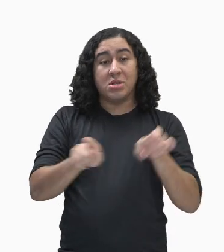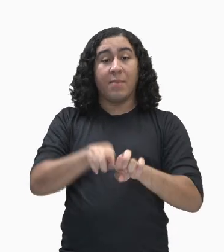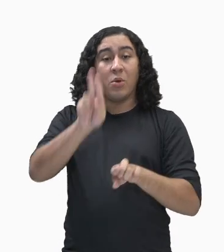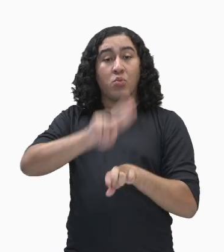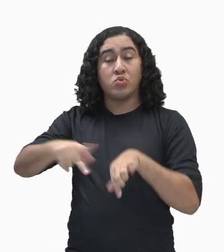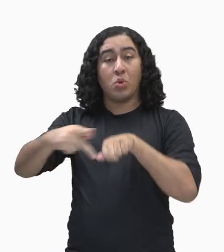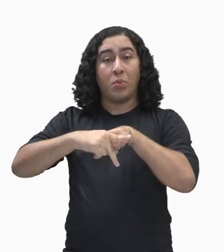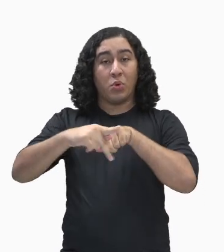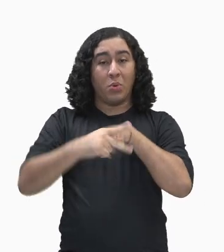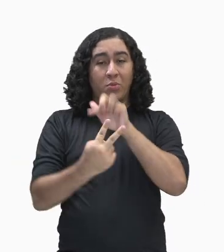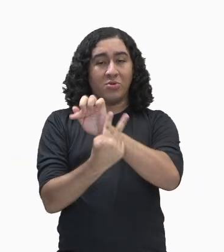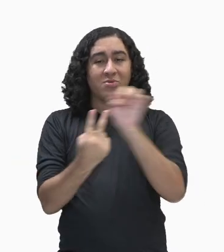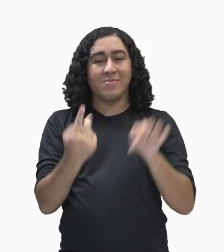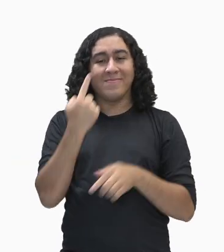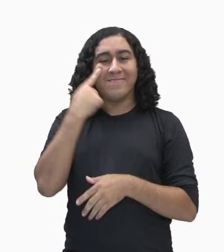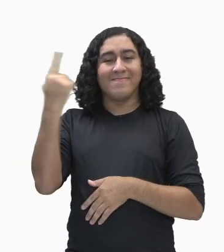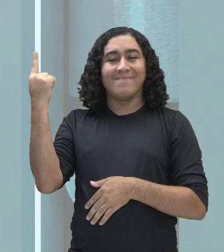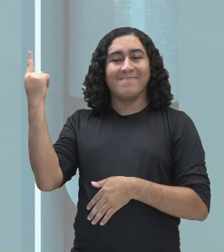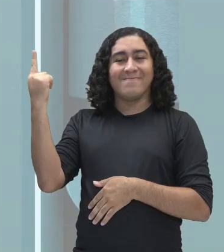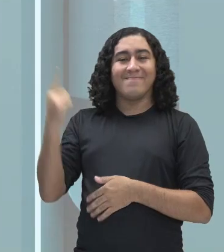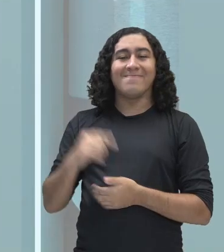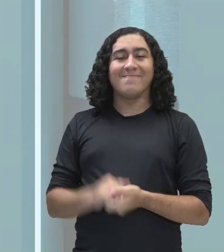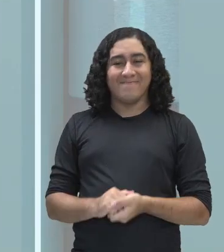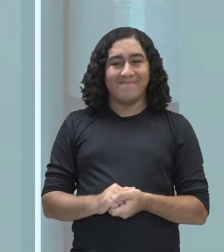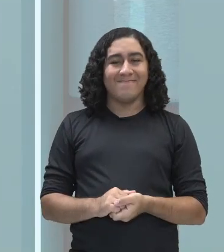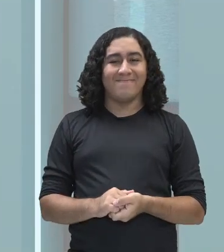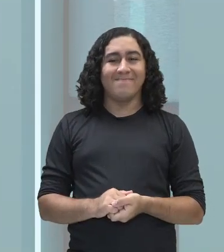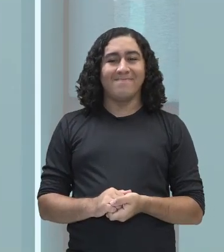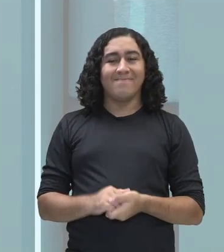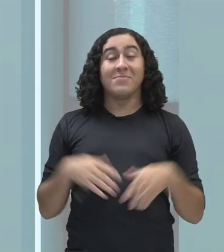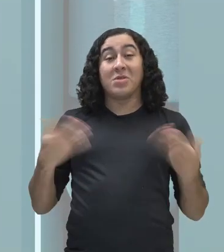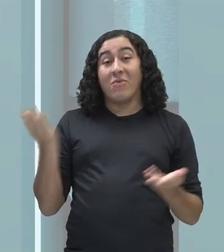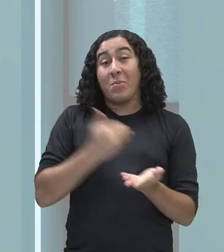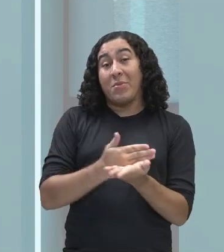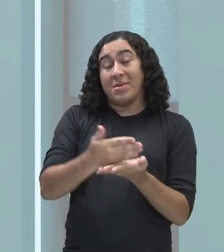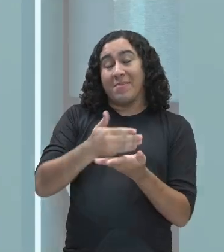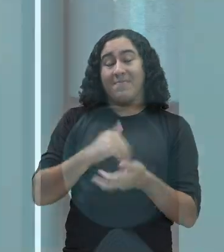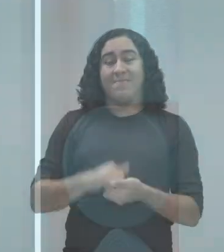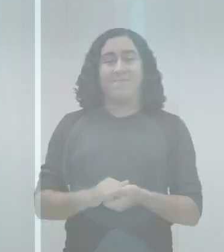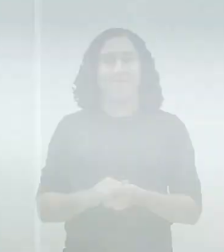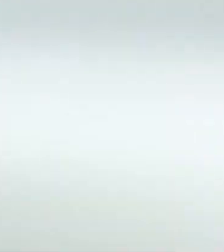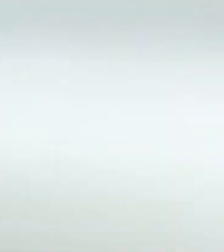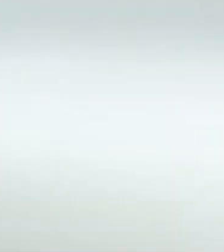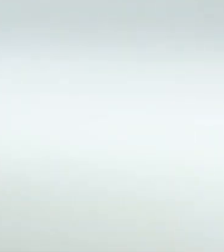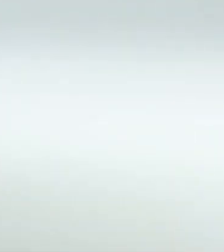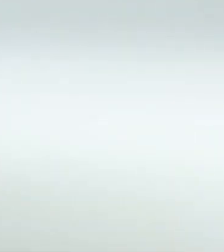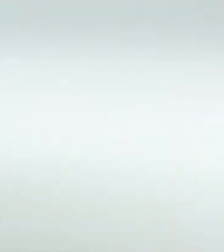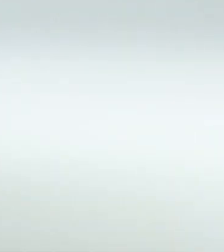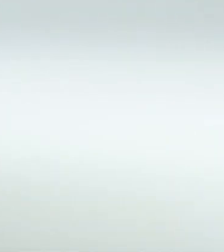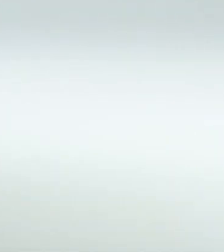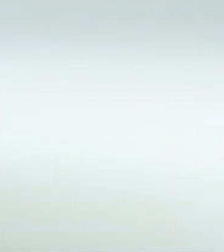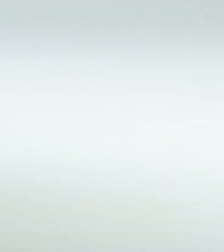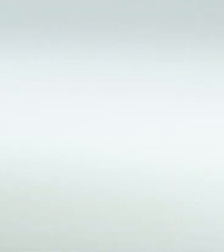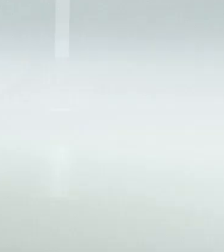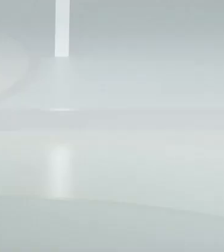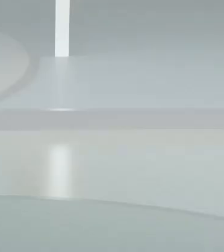pronomes demonstrativos this e that. Vamos para a nossa aula do dia.